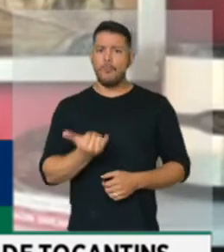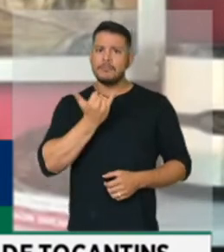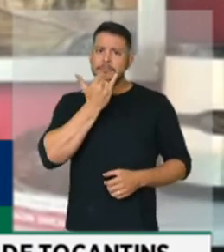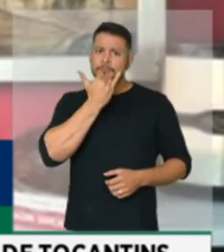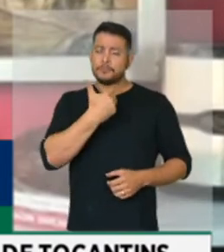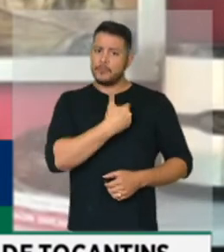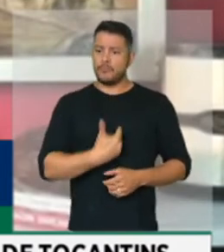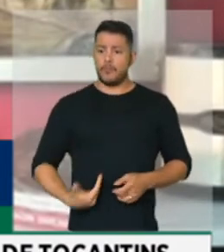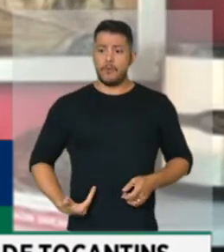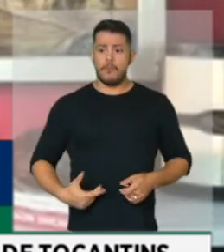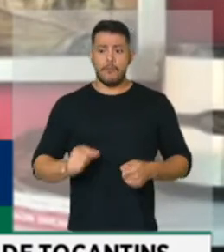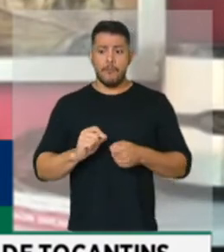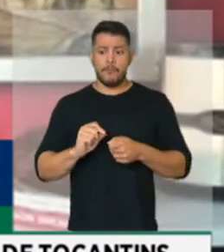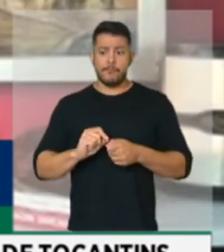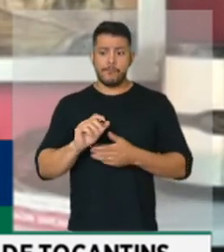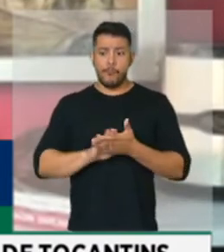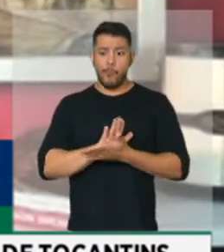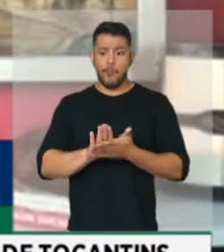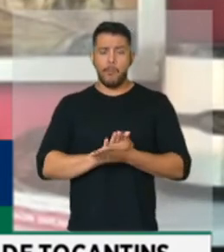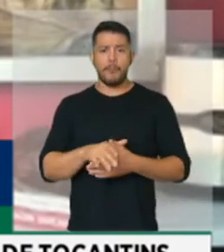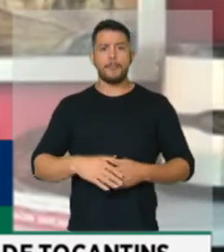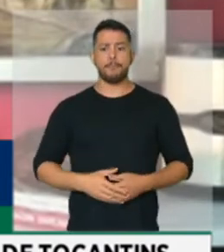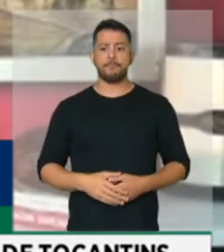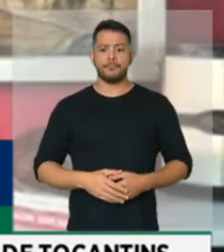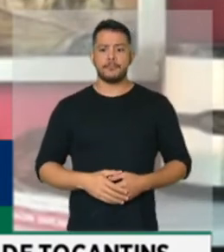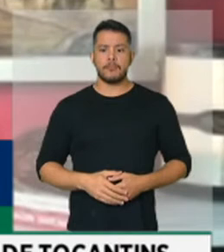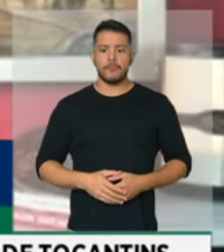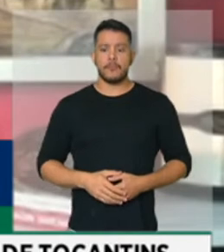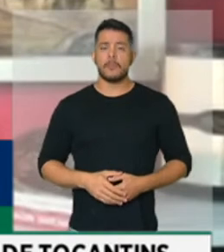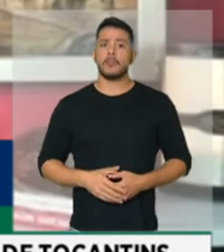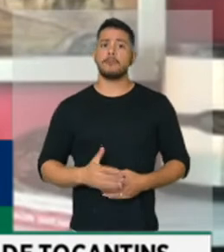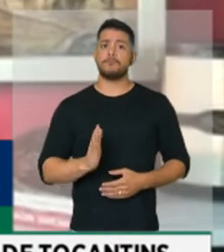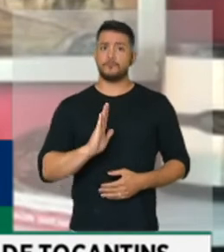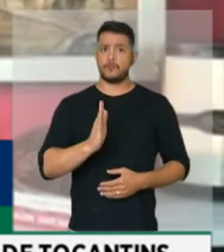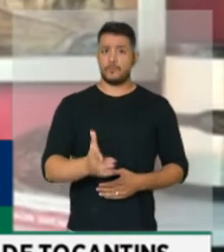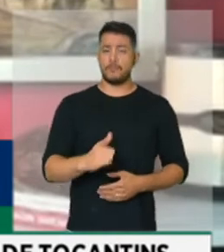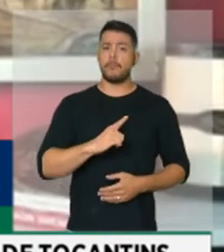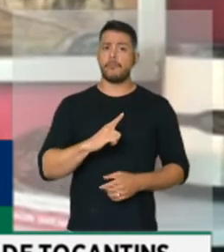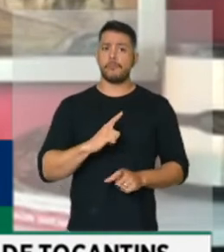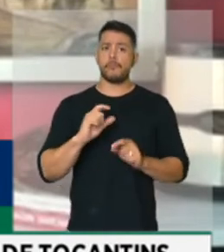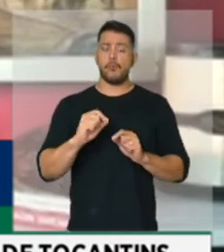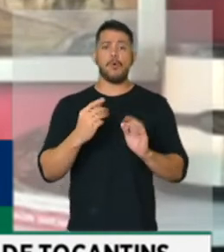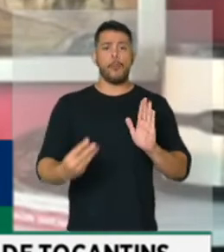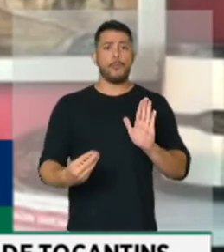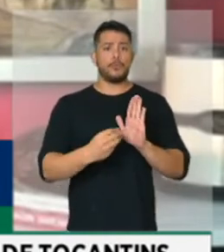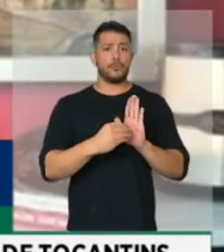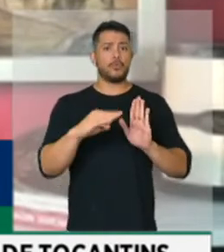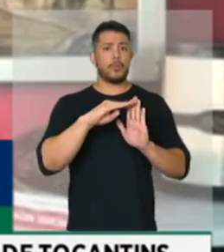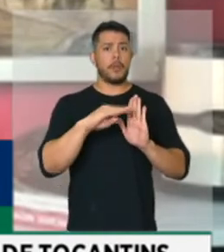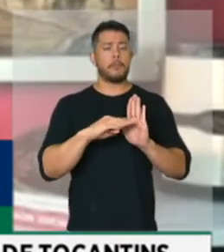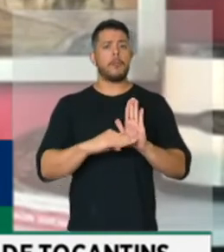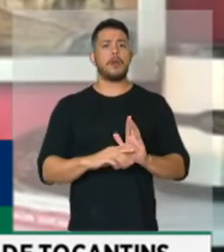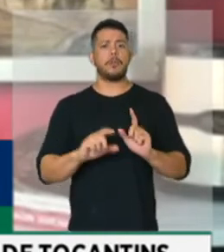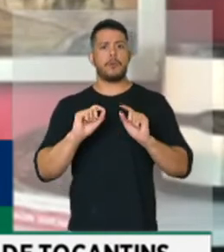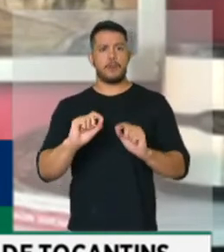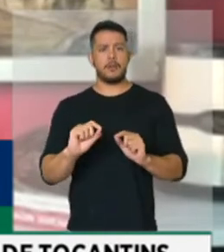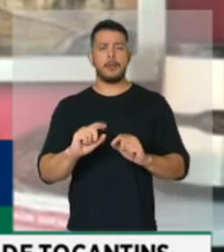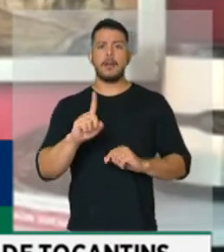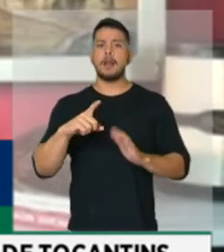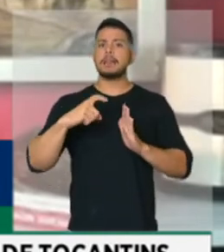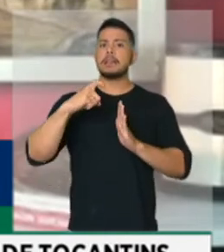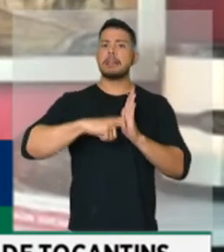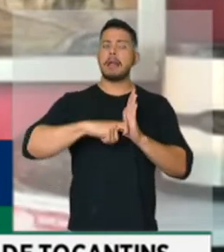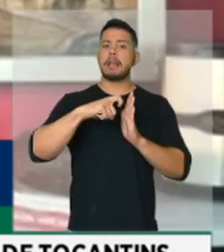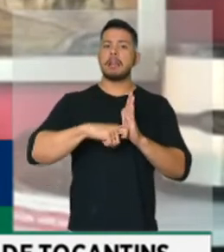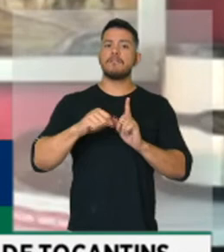votado ontem a urgência da tarifa social do gás. O projeto do deputado Zaratini, eu também tenho um projeto com o mesmo teor.